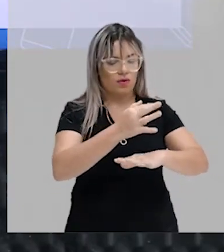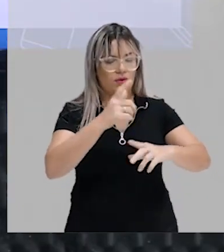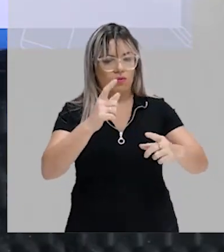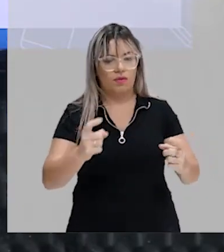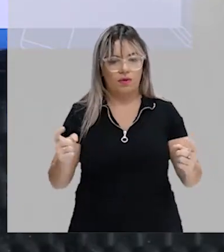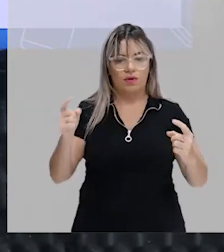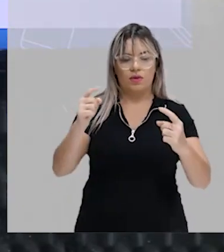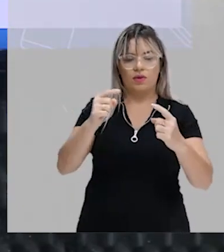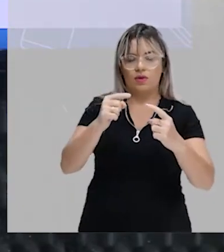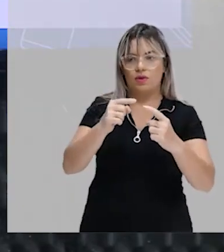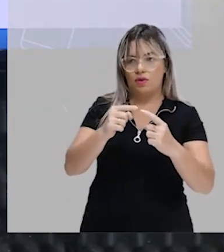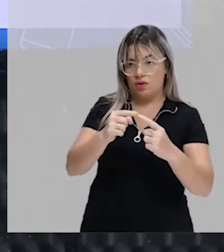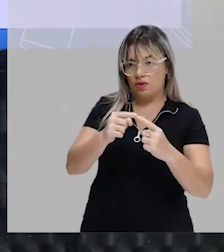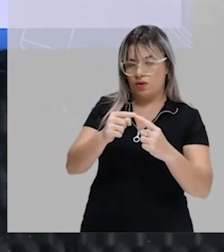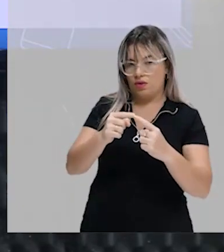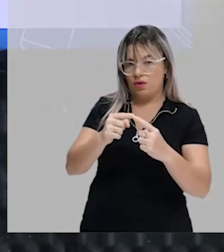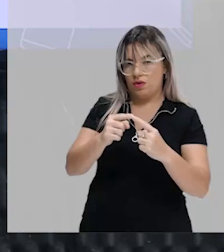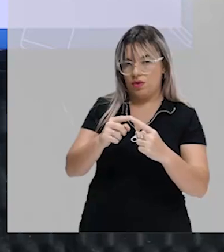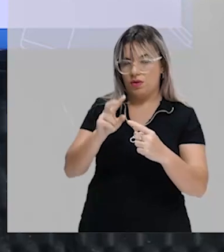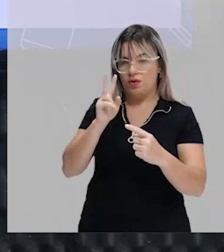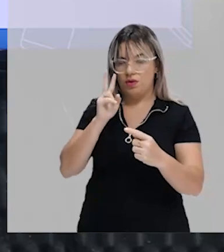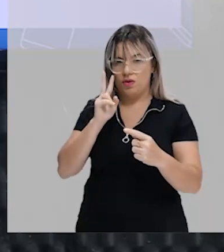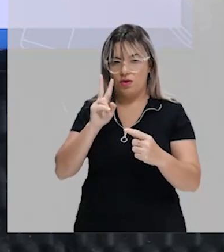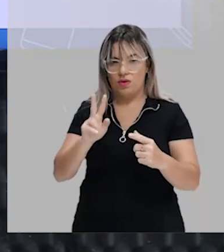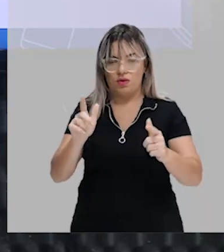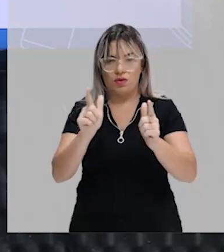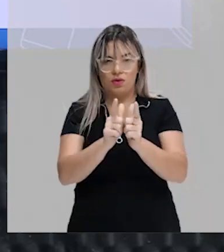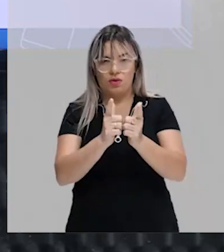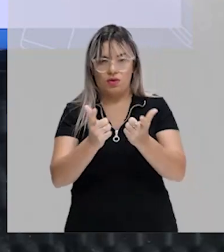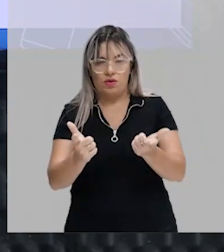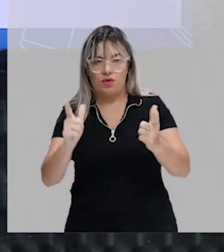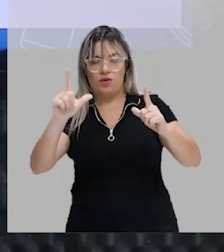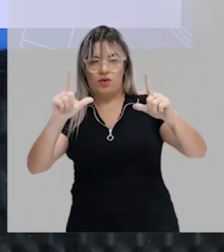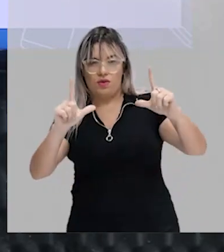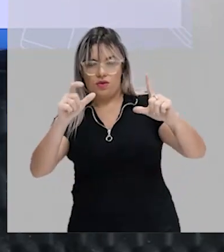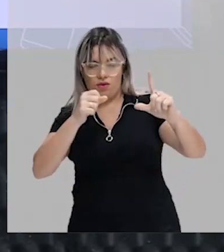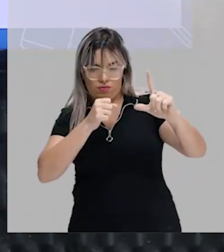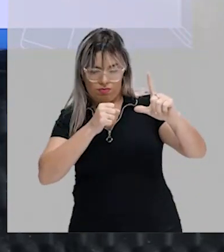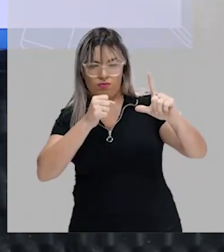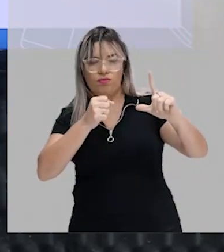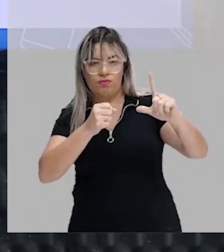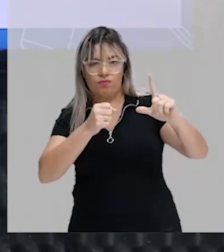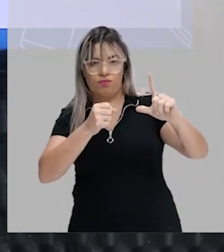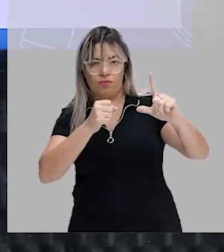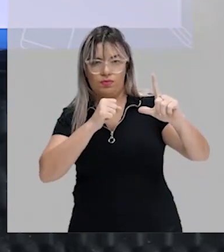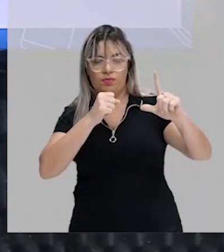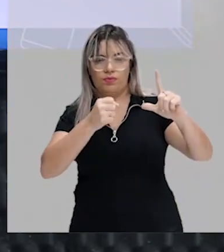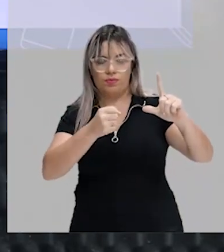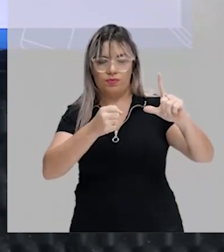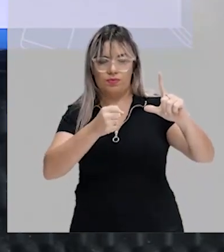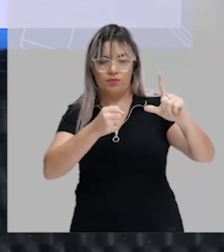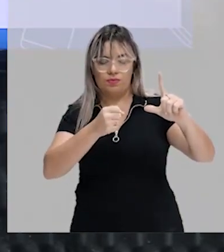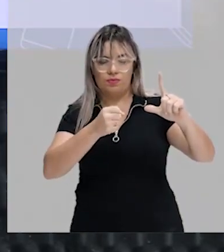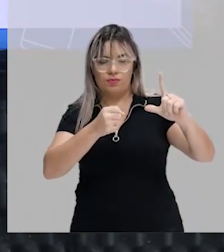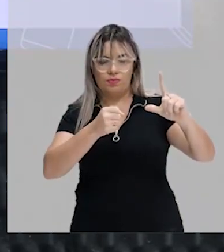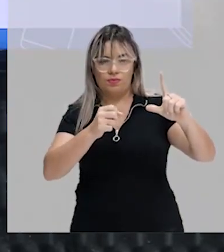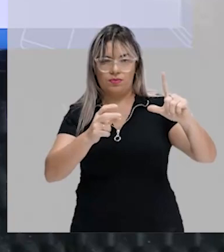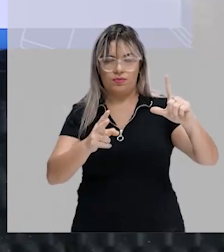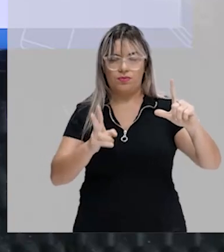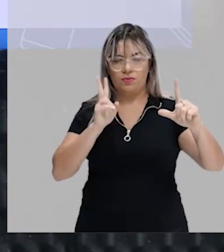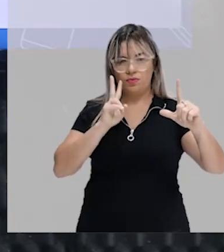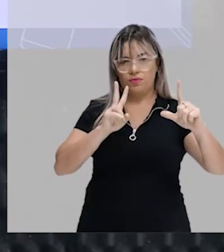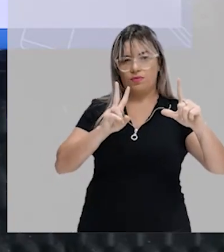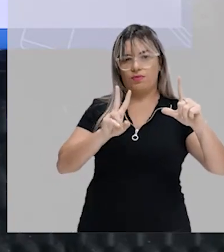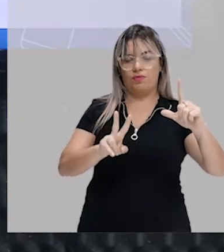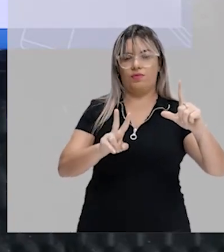que nós assistimos nos telejornais. Os apresentadores, eles dão ali a notícia que nós assistimos,